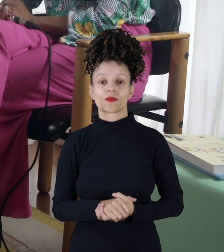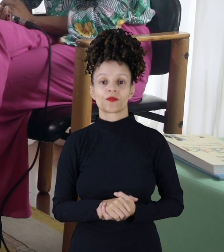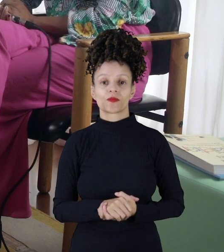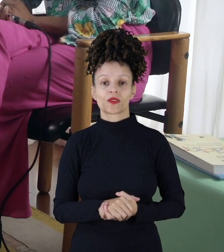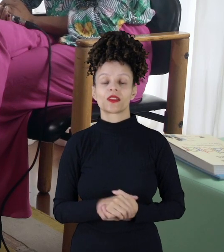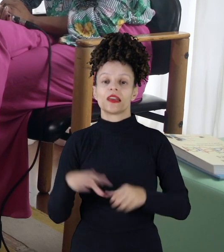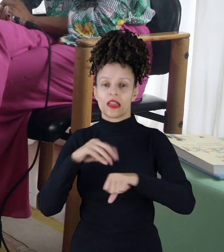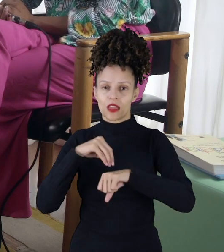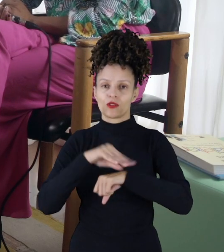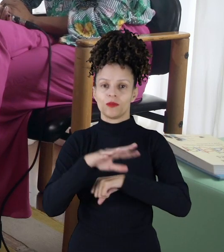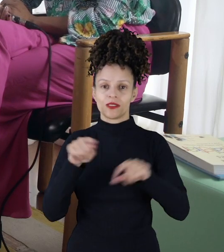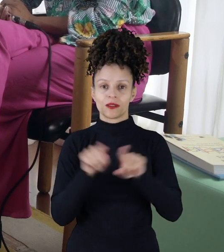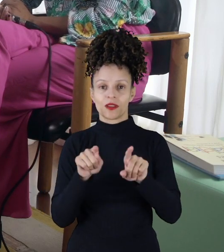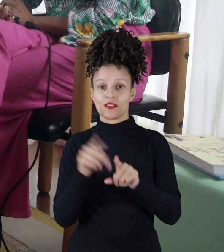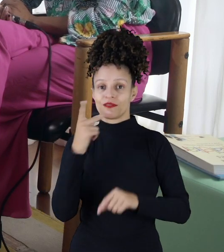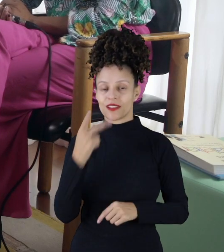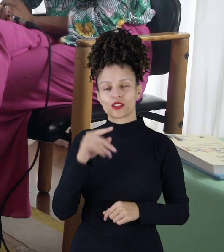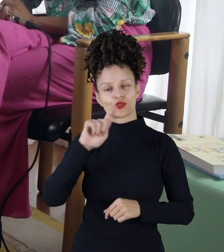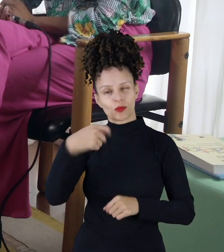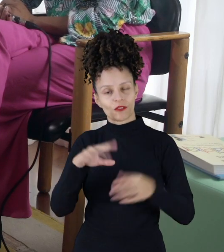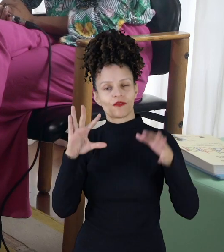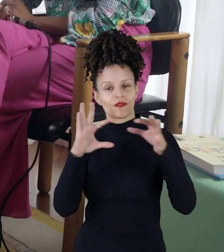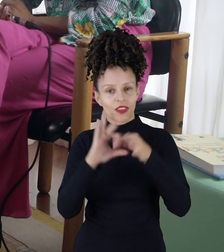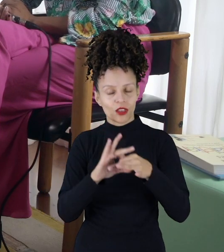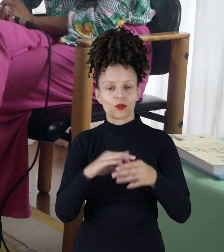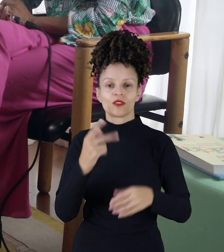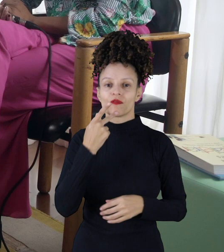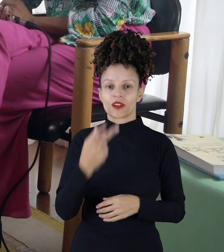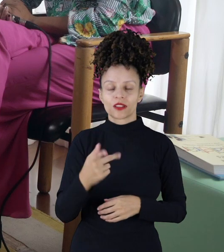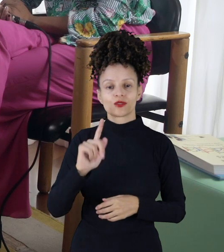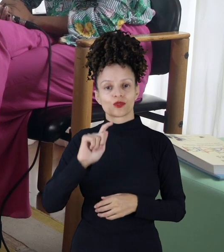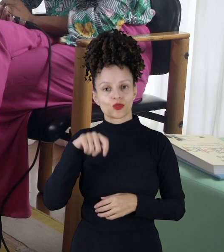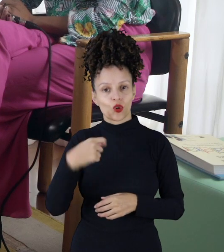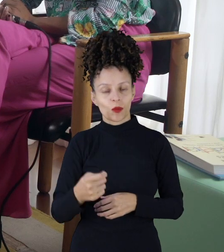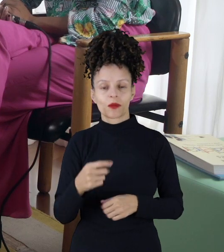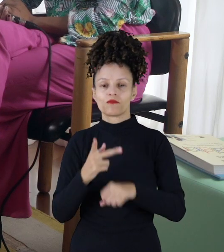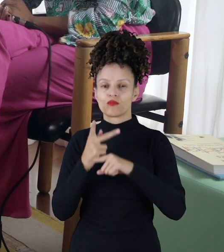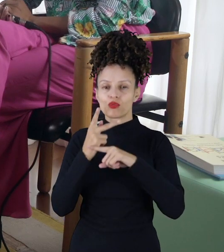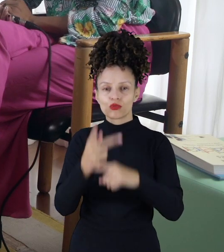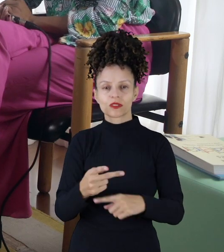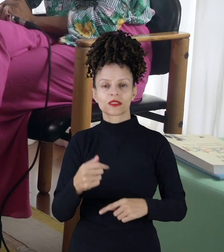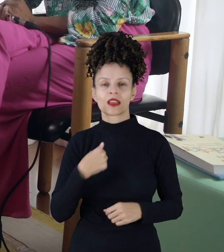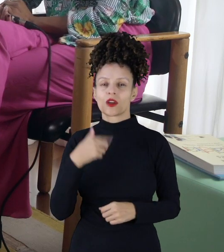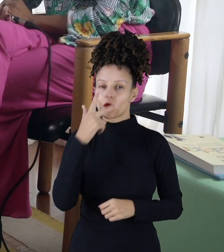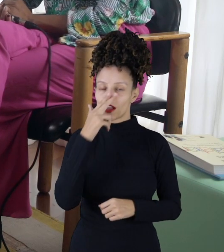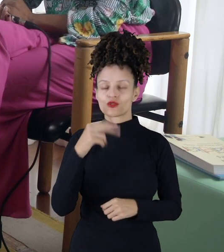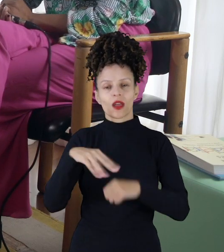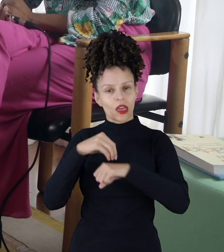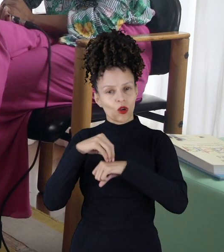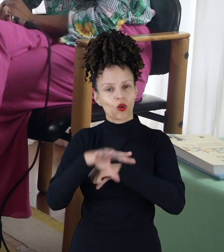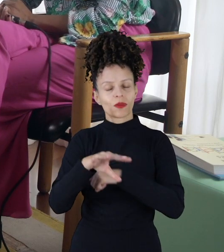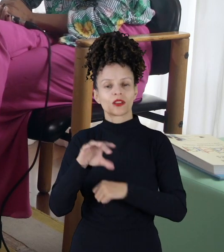nossa escuta. E recomendo, como a gente está falando de vínculos, como a gente está falando de